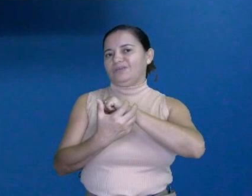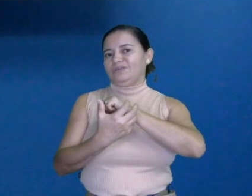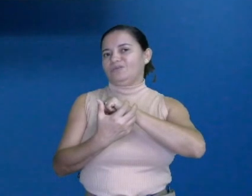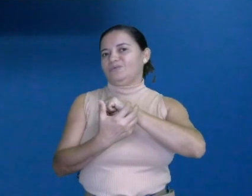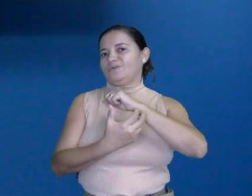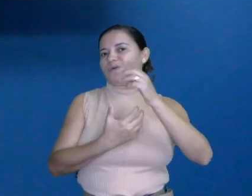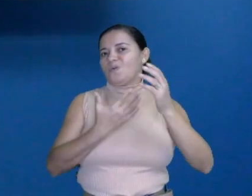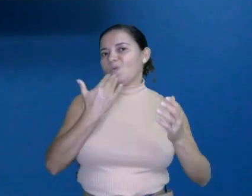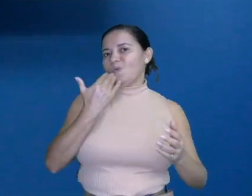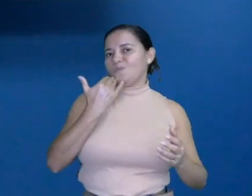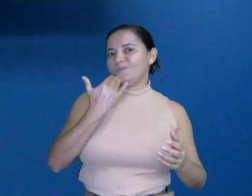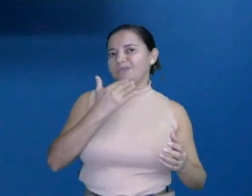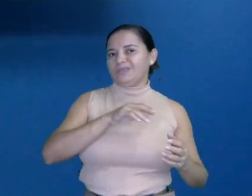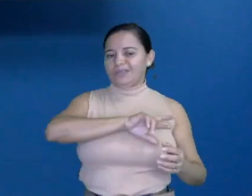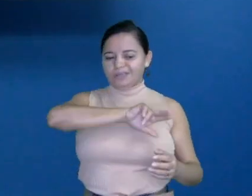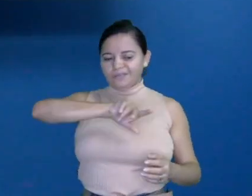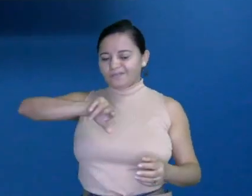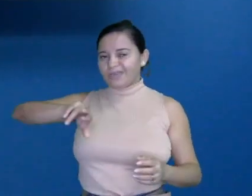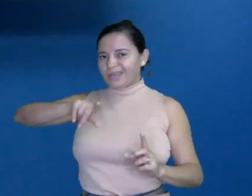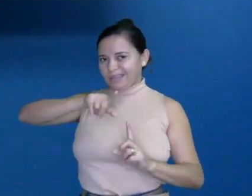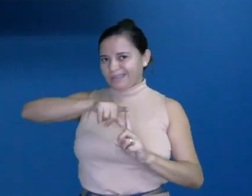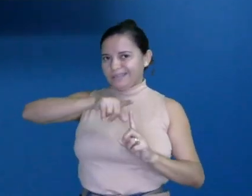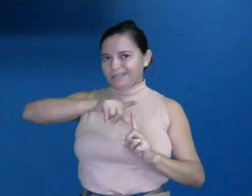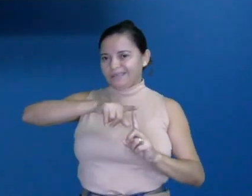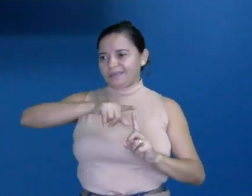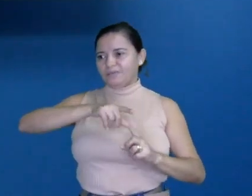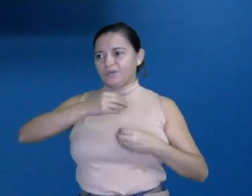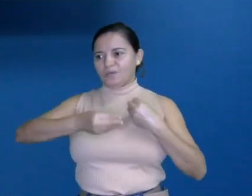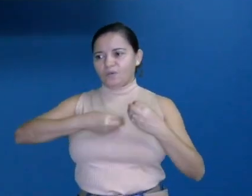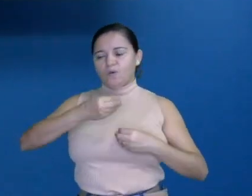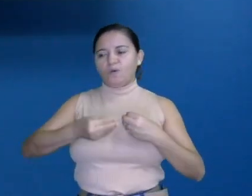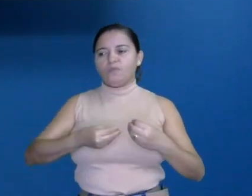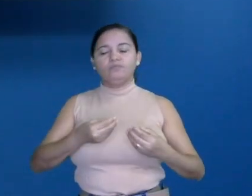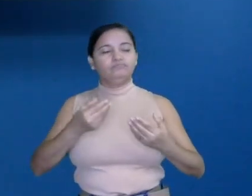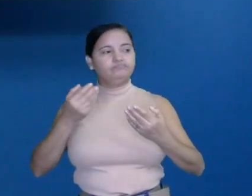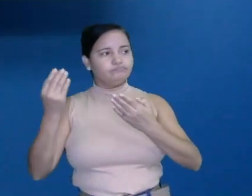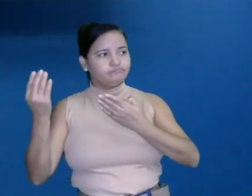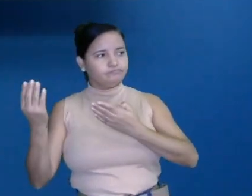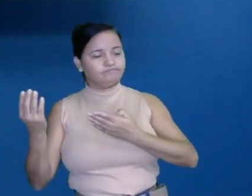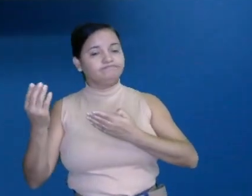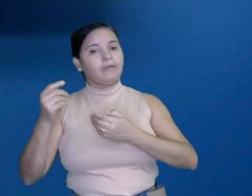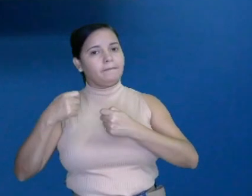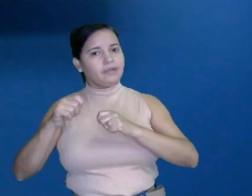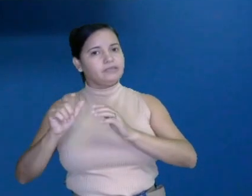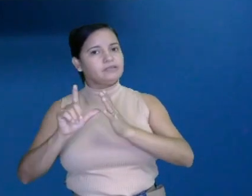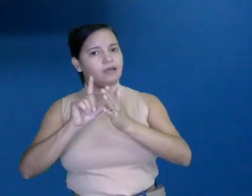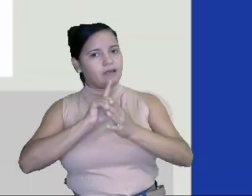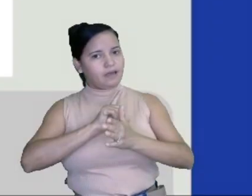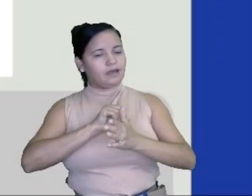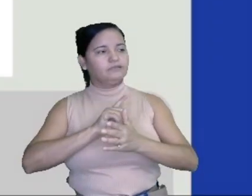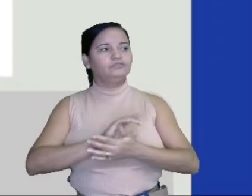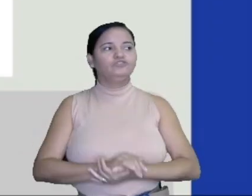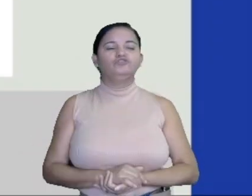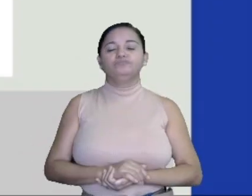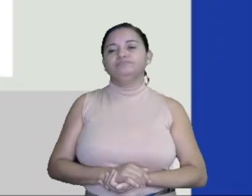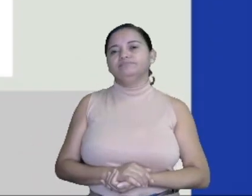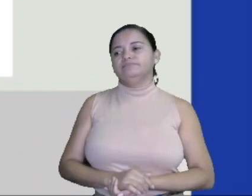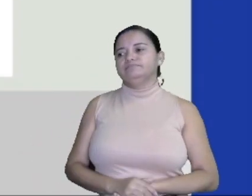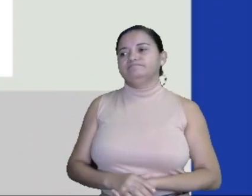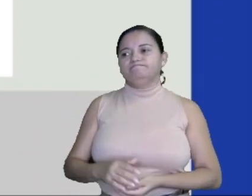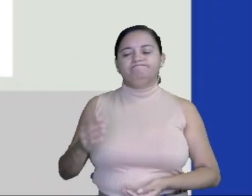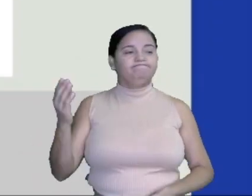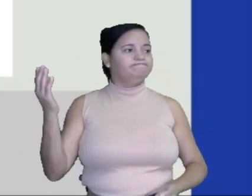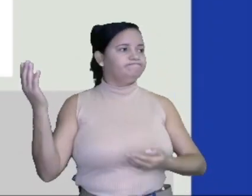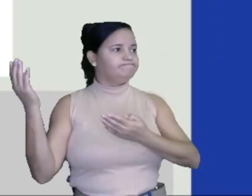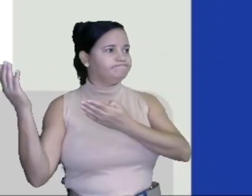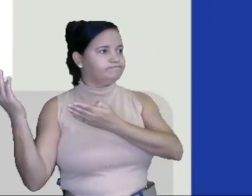fazer para manter esses alimentos seguros, saudáveis? Então, antes de manusear os alimentos,